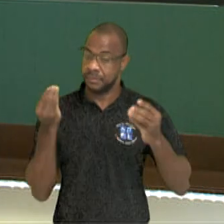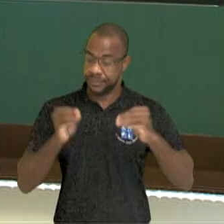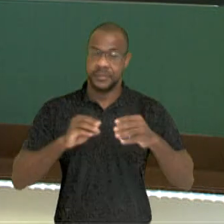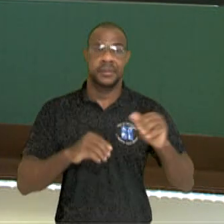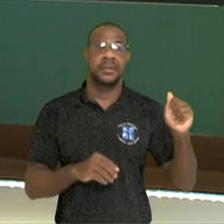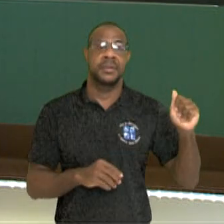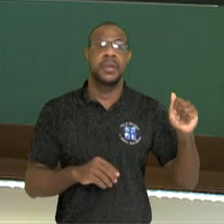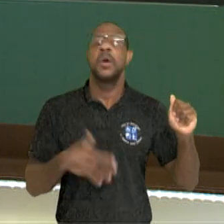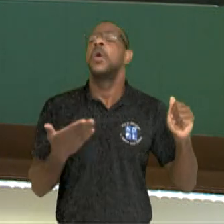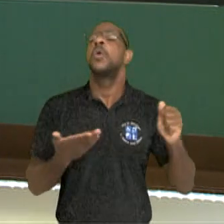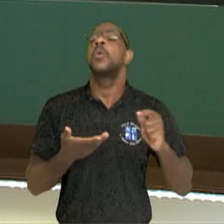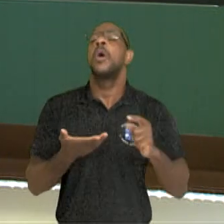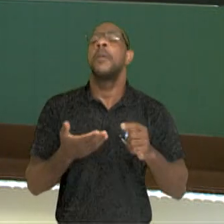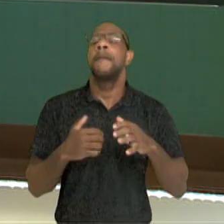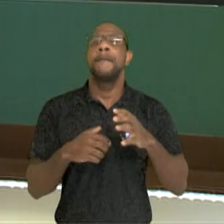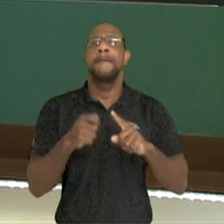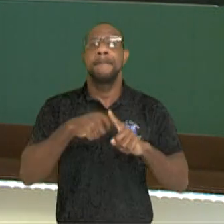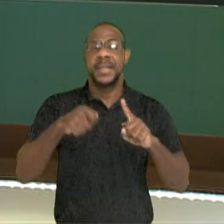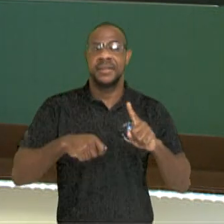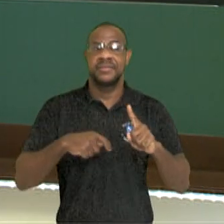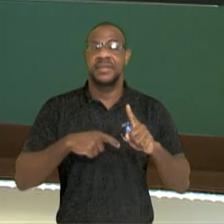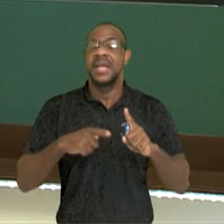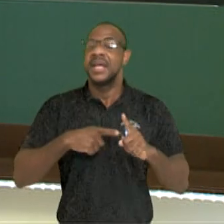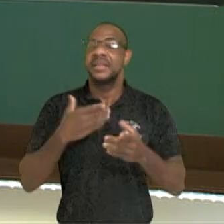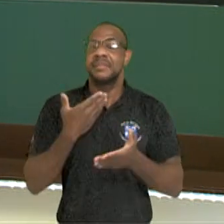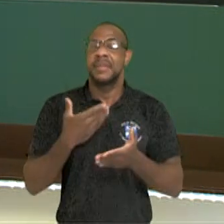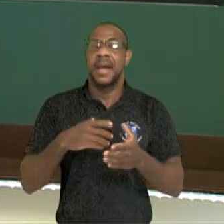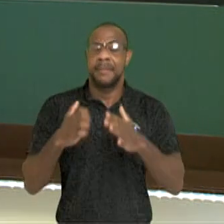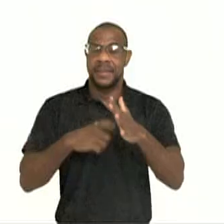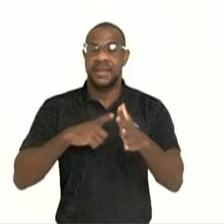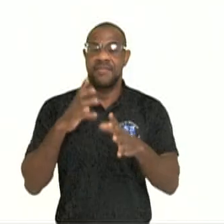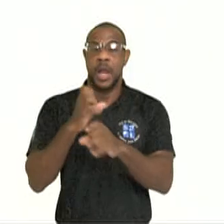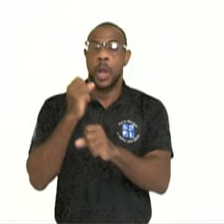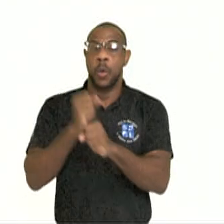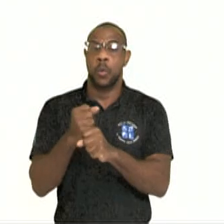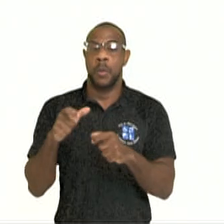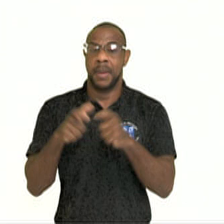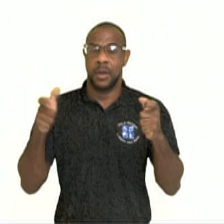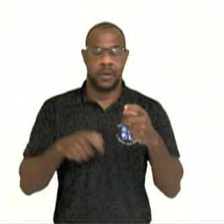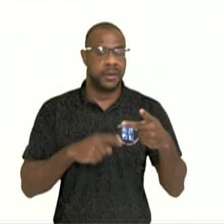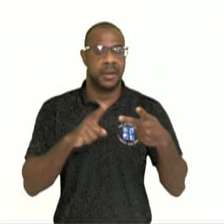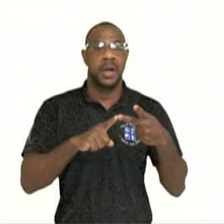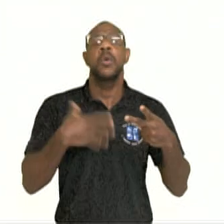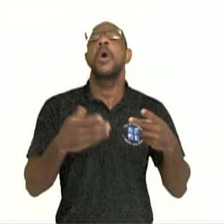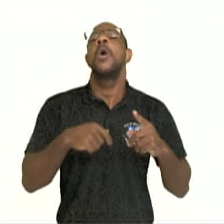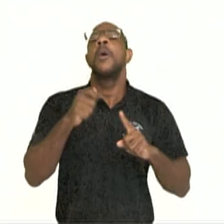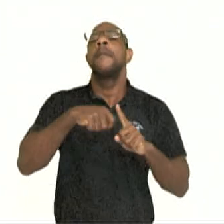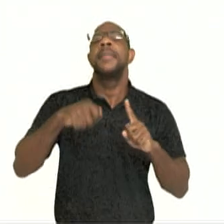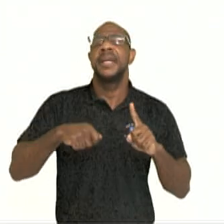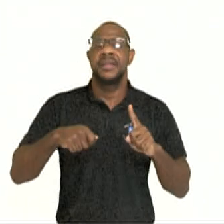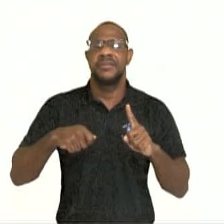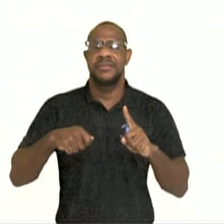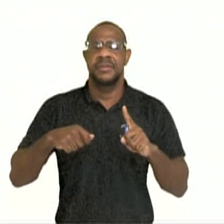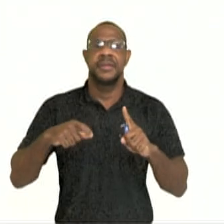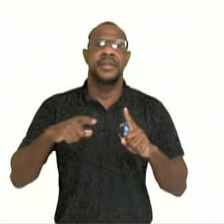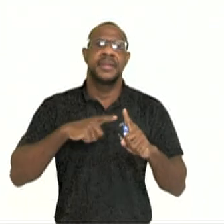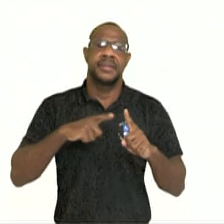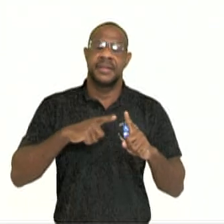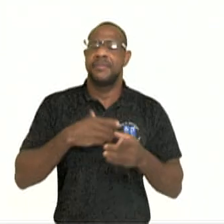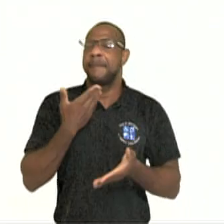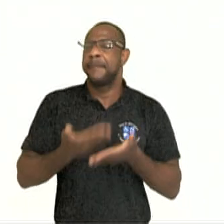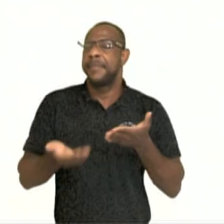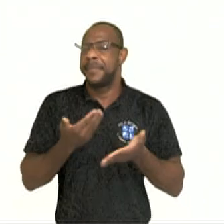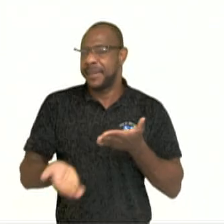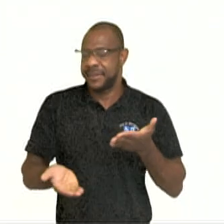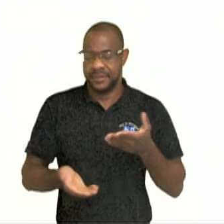A, em que mês a empresa obteve maior lucro? Letra B, em que mês ela sofreu maior